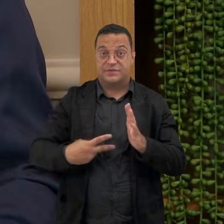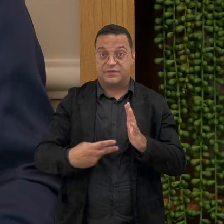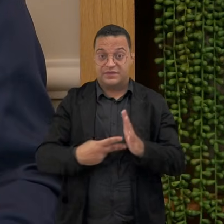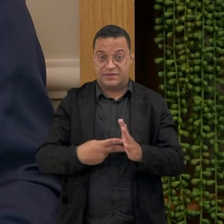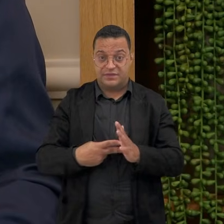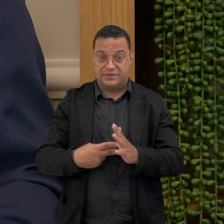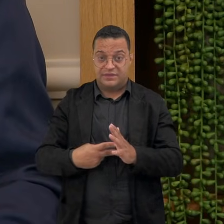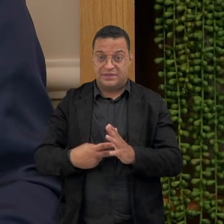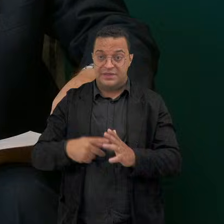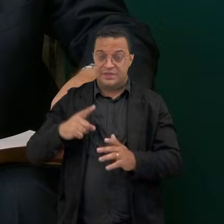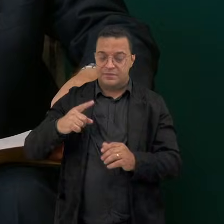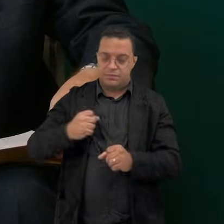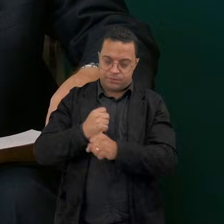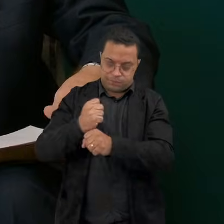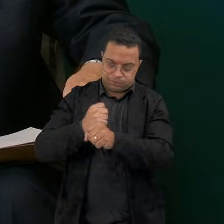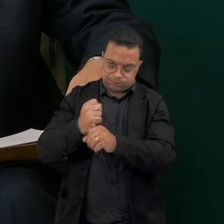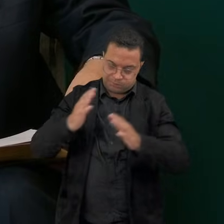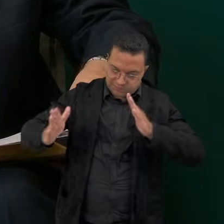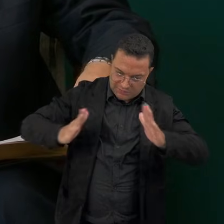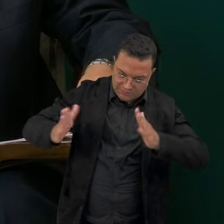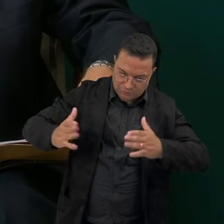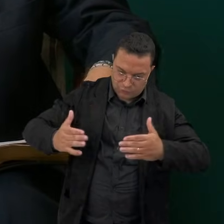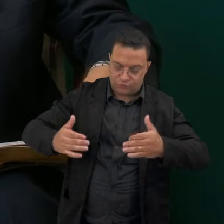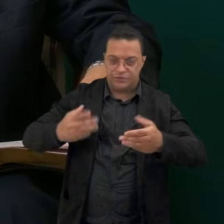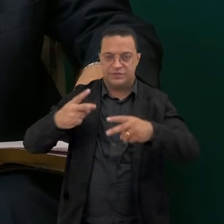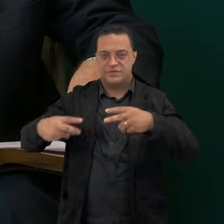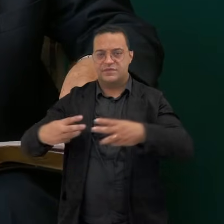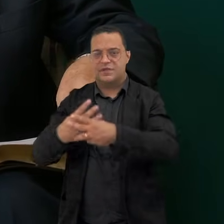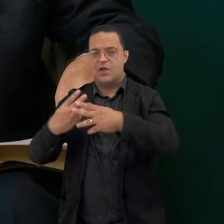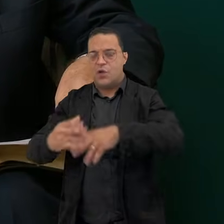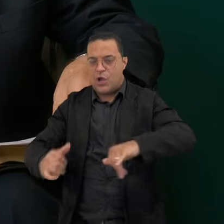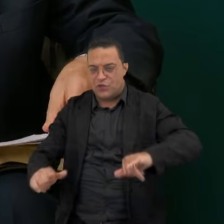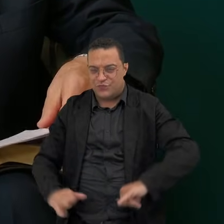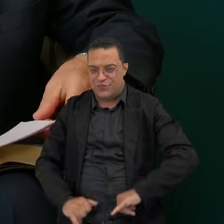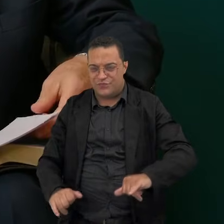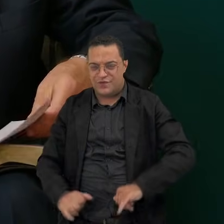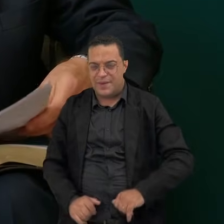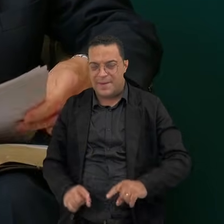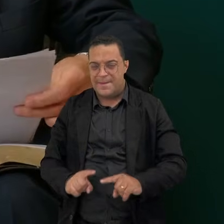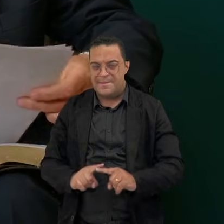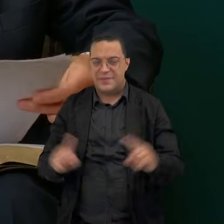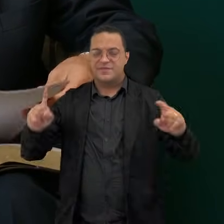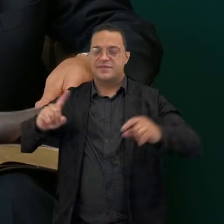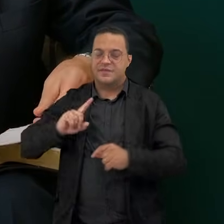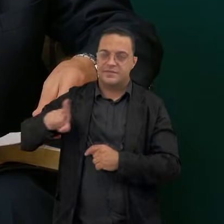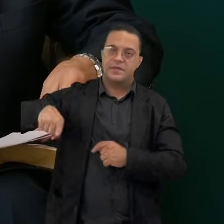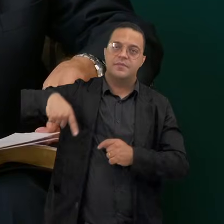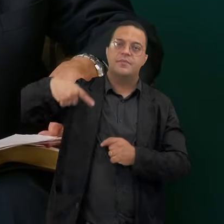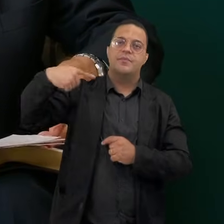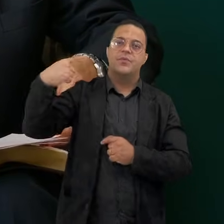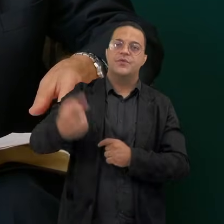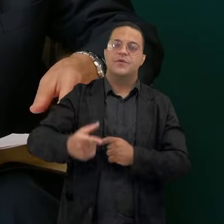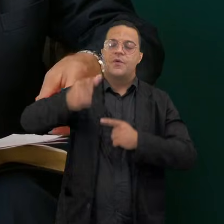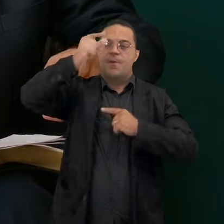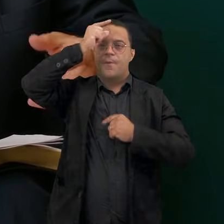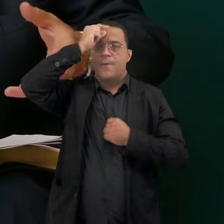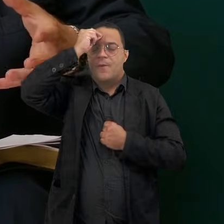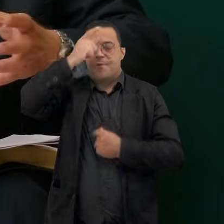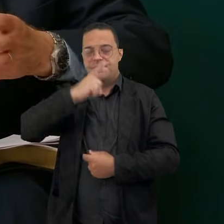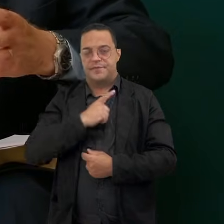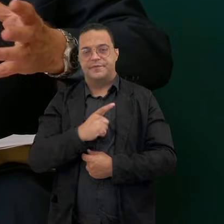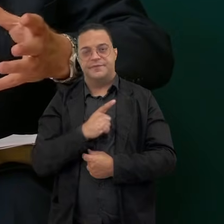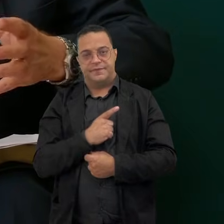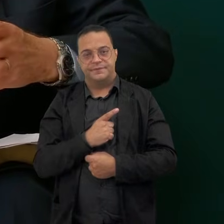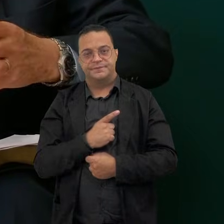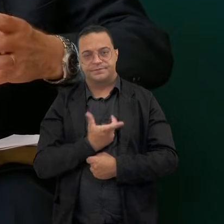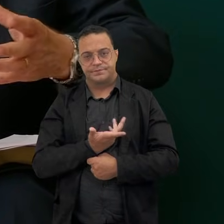novamente. E é interessante quando Jesus fala que a figueira brotaria, é que estaria próximo